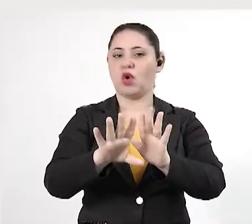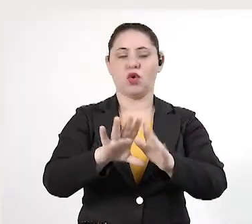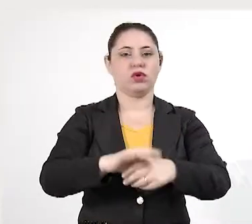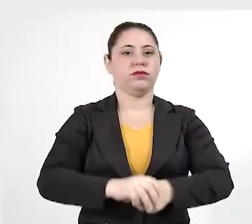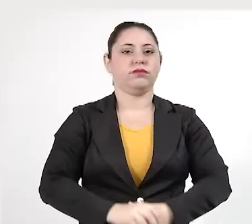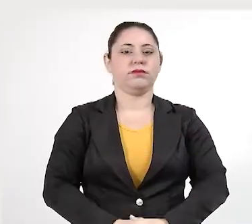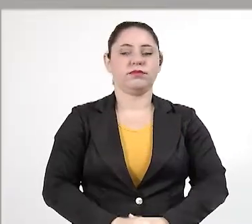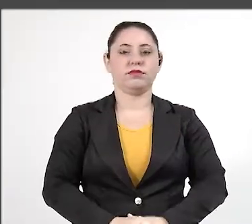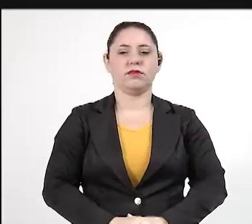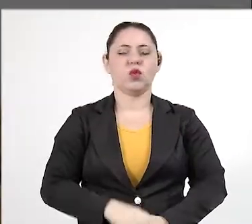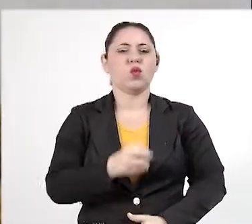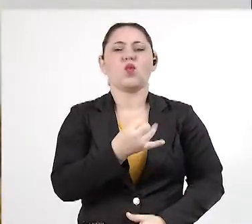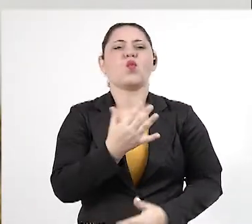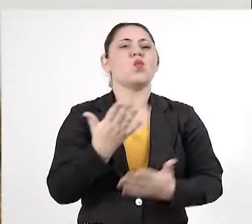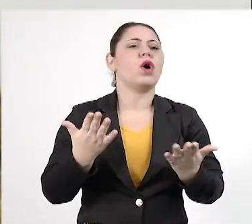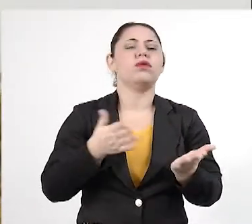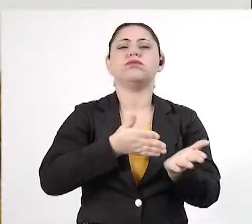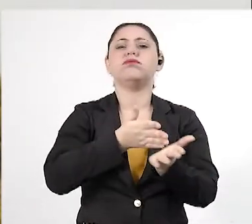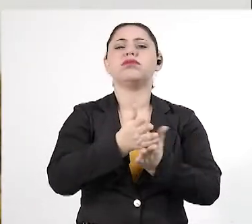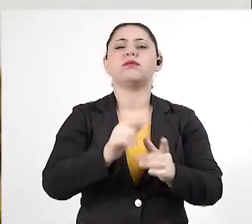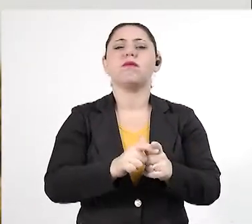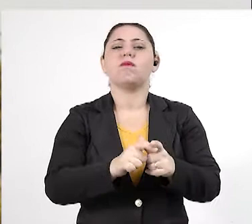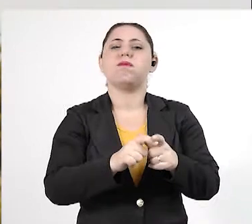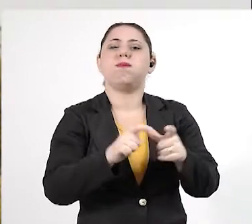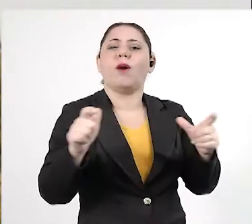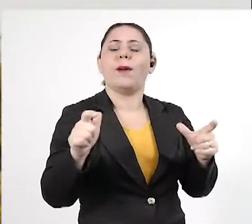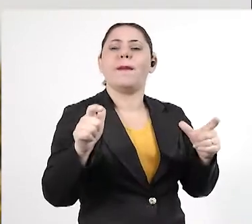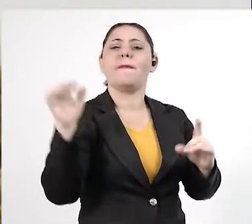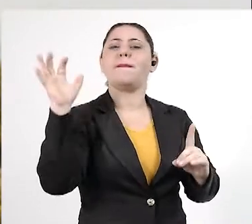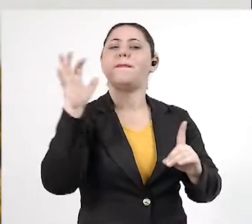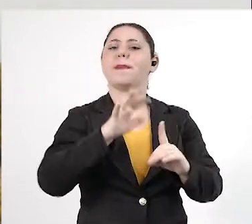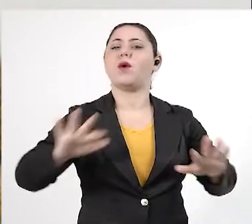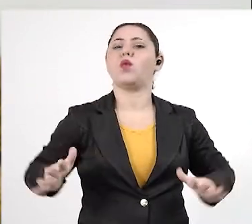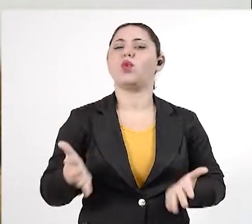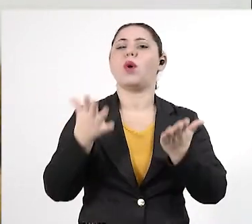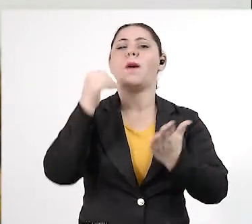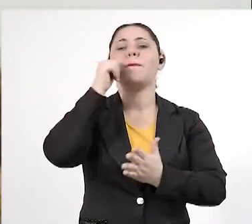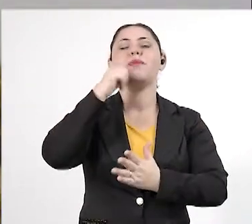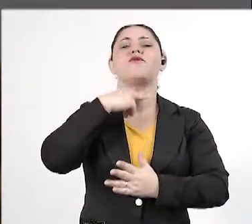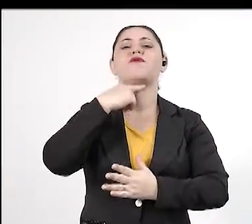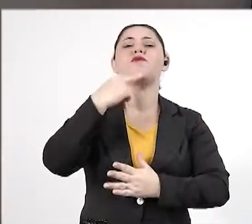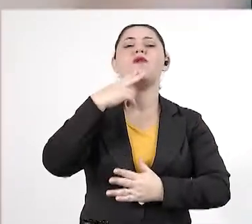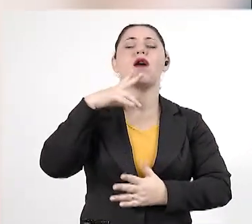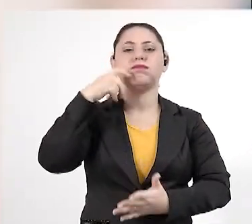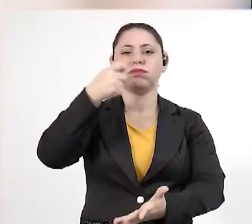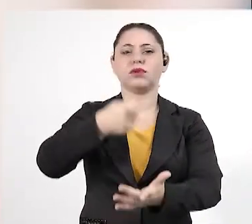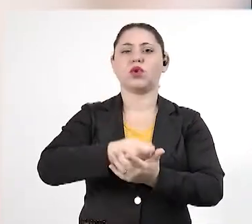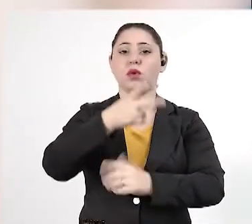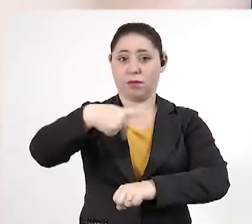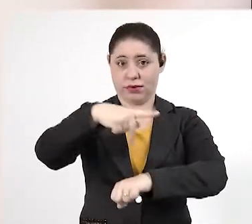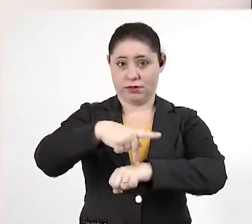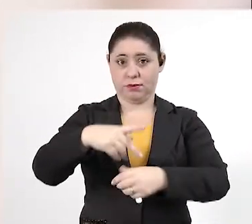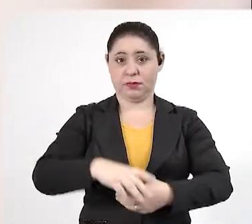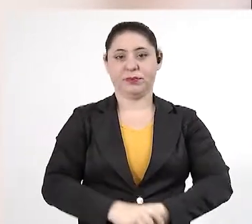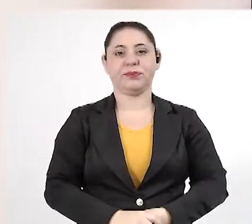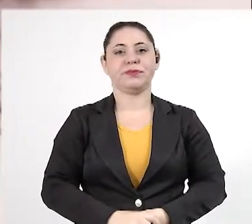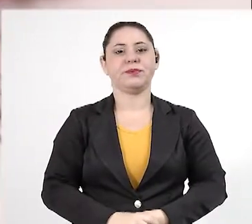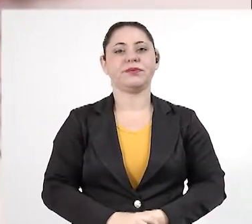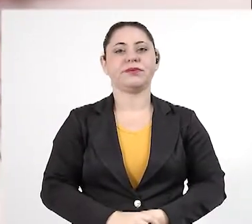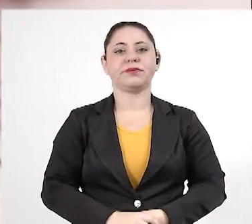sexo feminino. Quais são os caminhos para aumentar a influência da voz feminina nas decisões do nosso